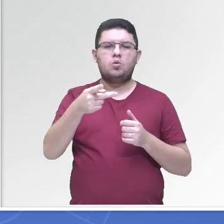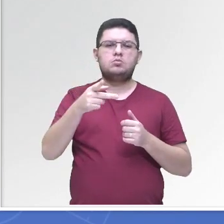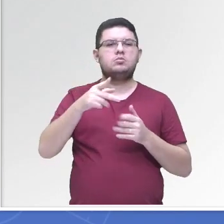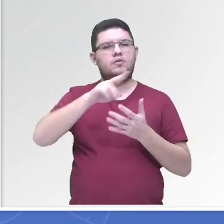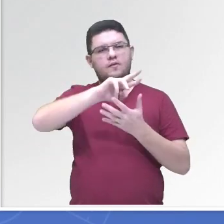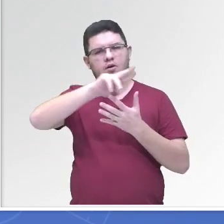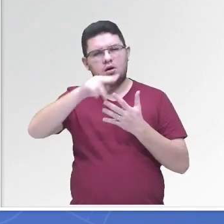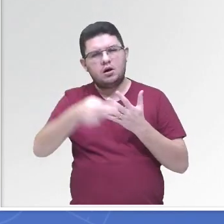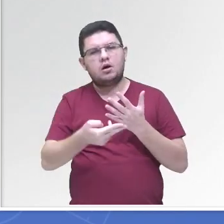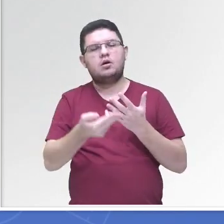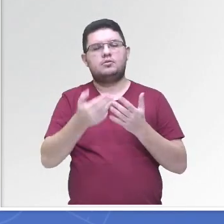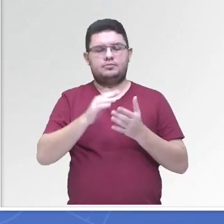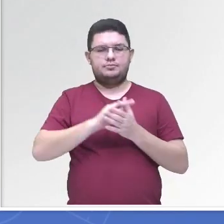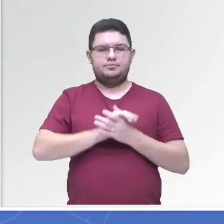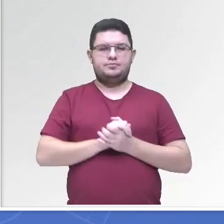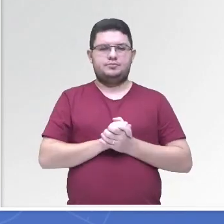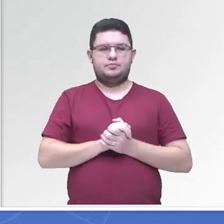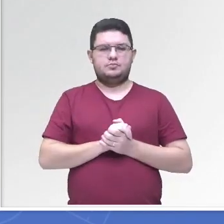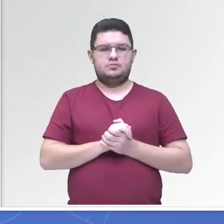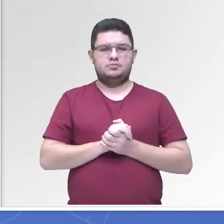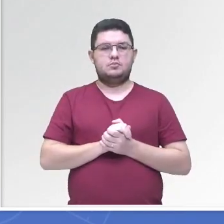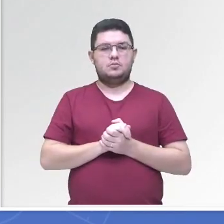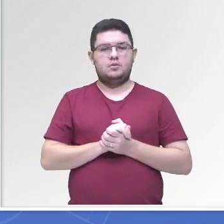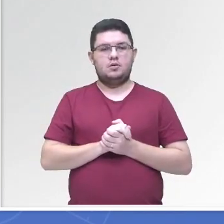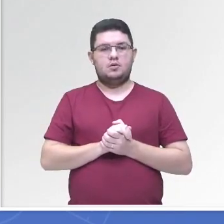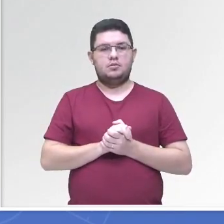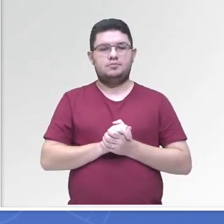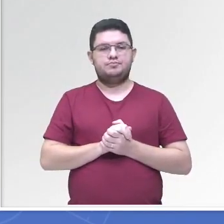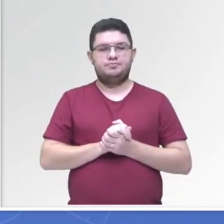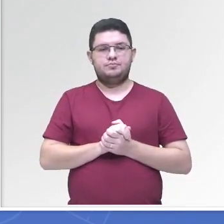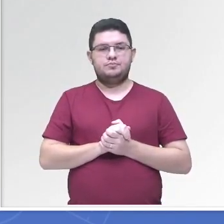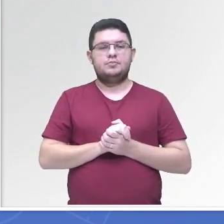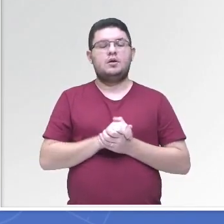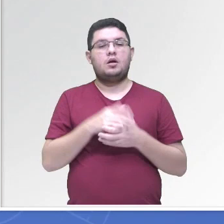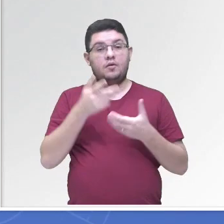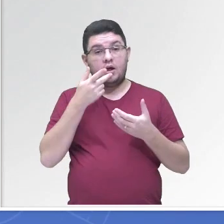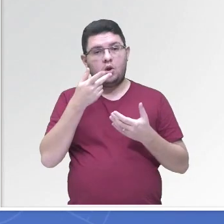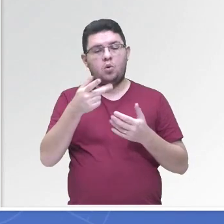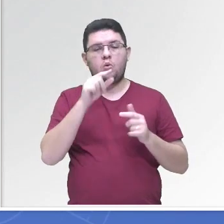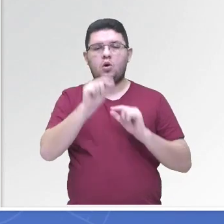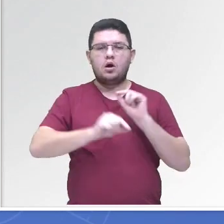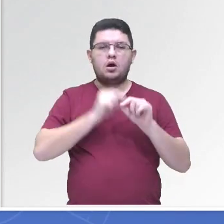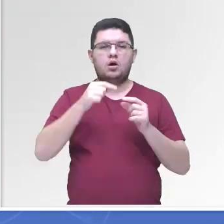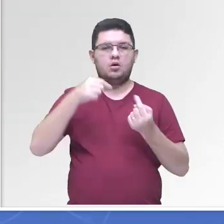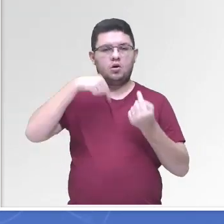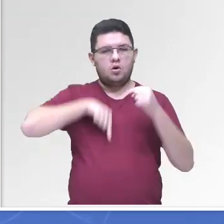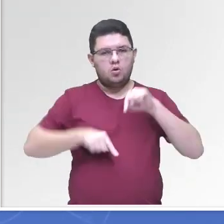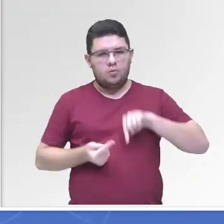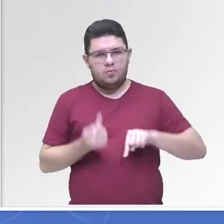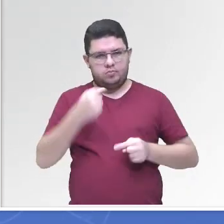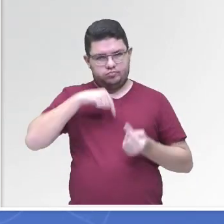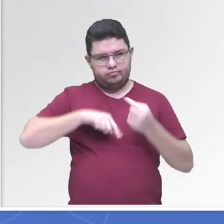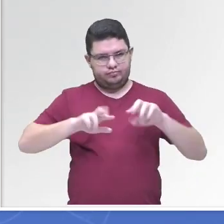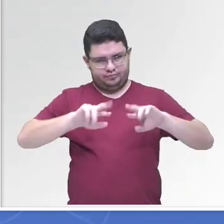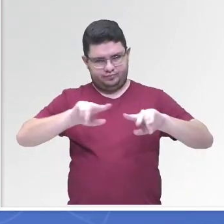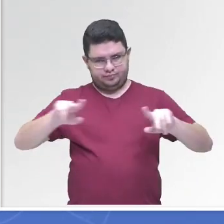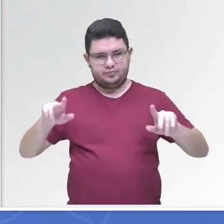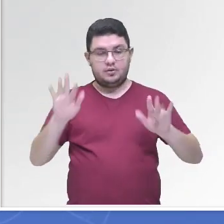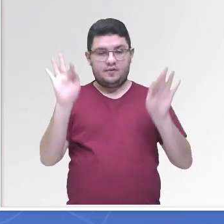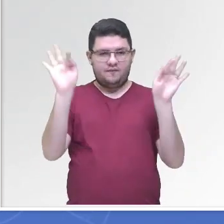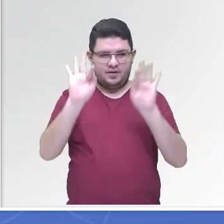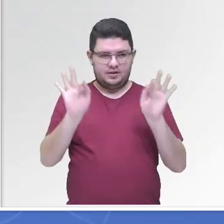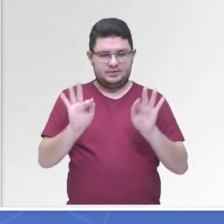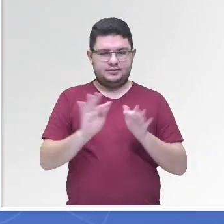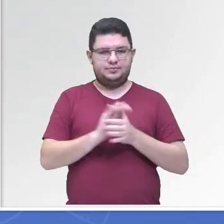ocitocina, serotonina e dopamina, né? Ela citou os hormônios aí da felicidade. A Thaísa